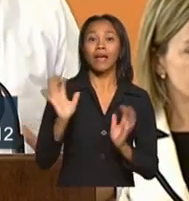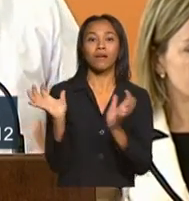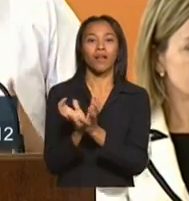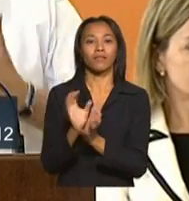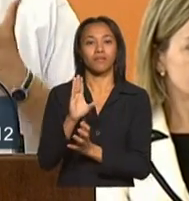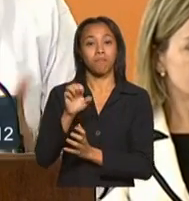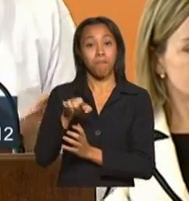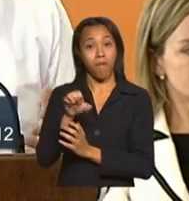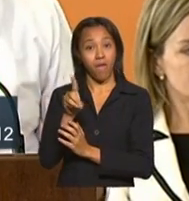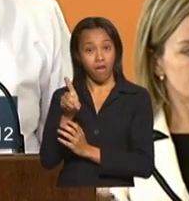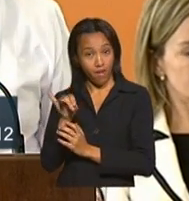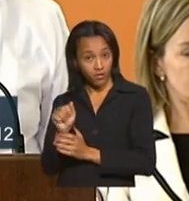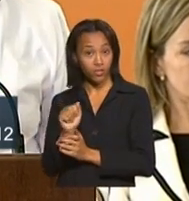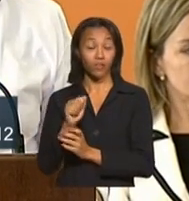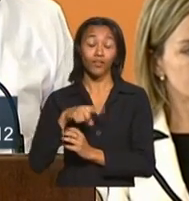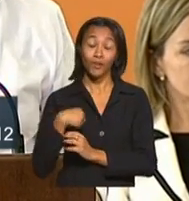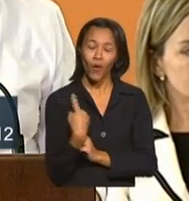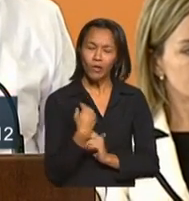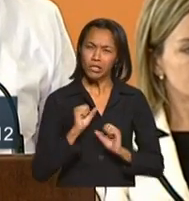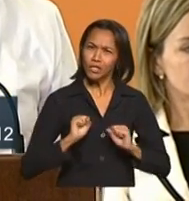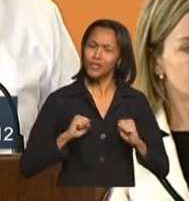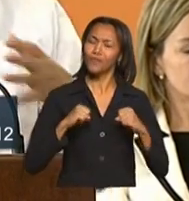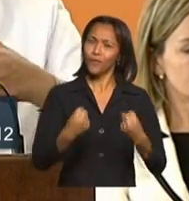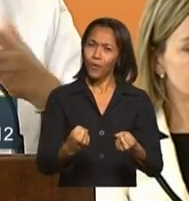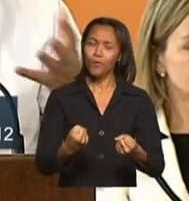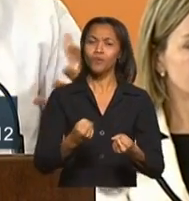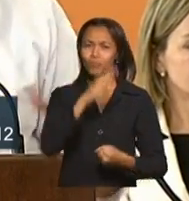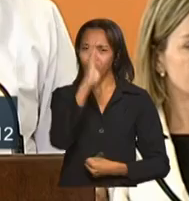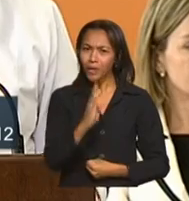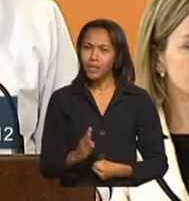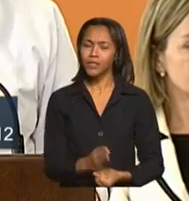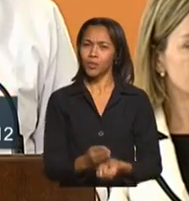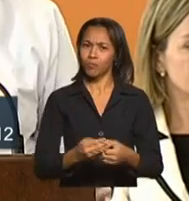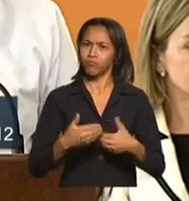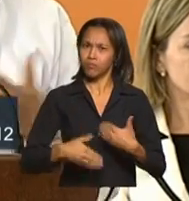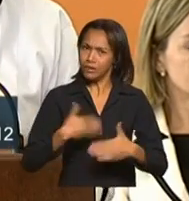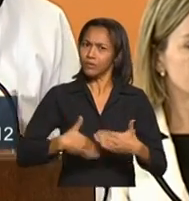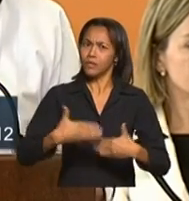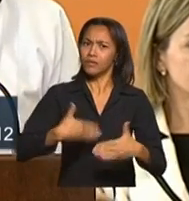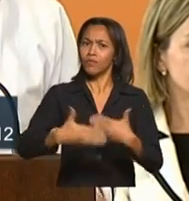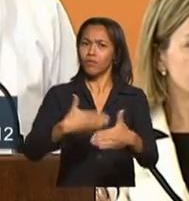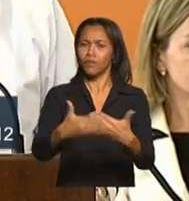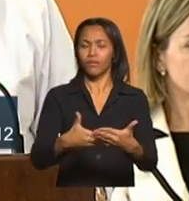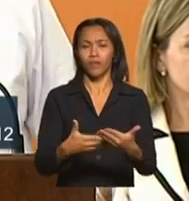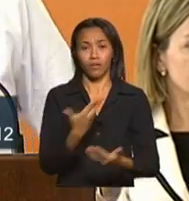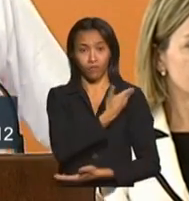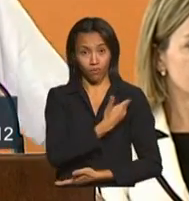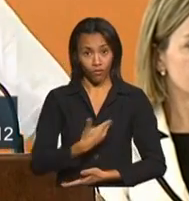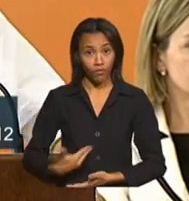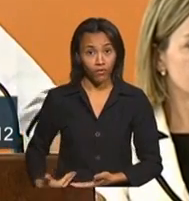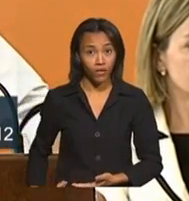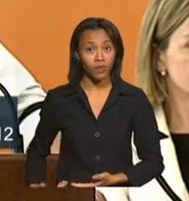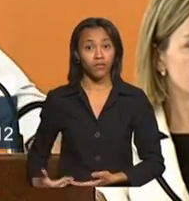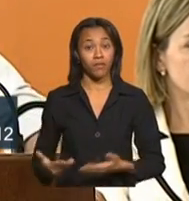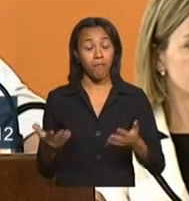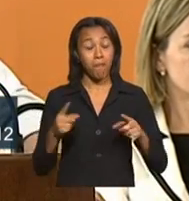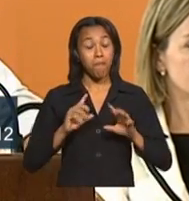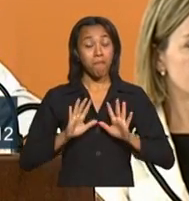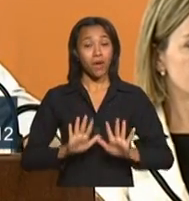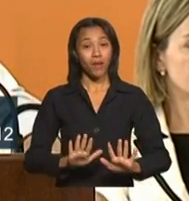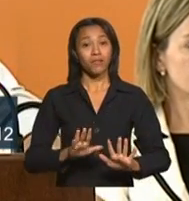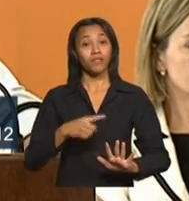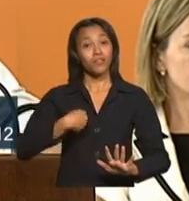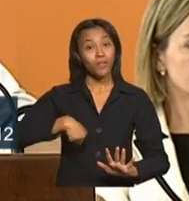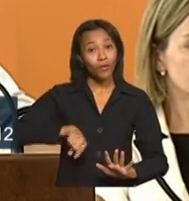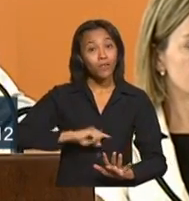Nós fazemos um imenso esforço para o país crescer, cada um dos presentes aqui, o governo. Agora, nós